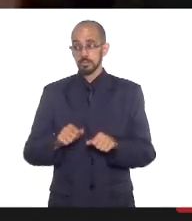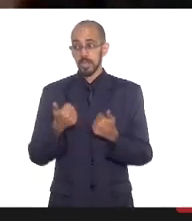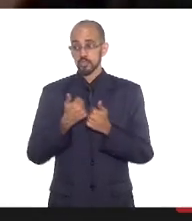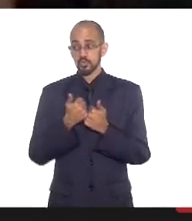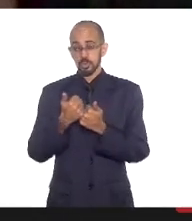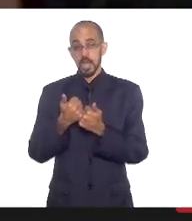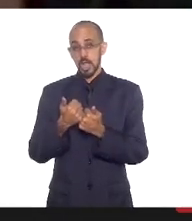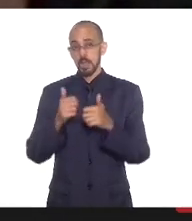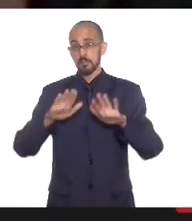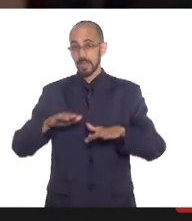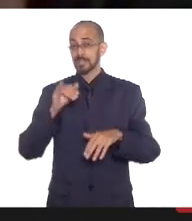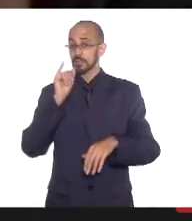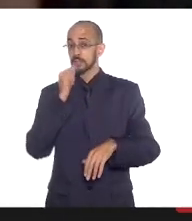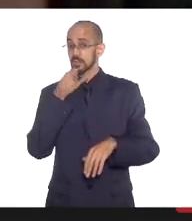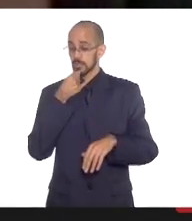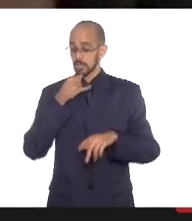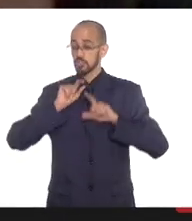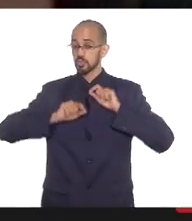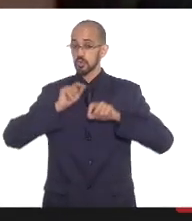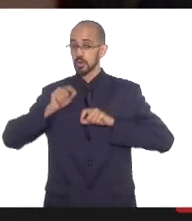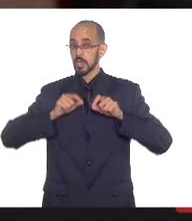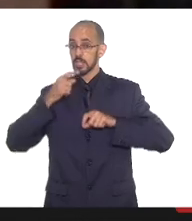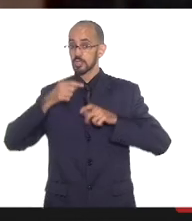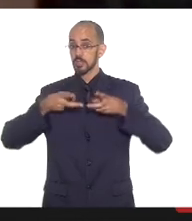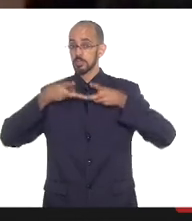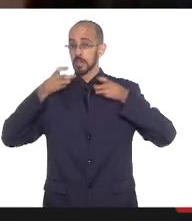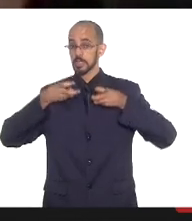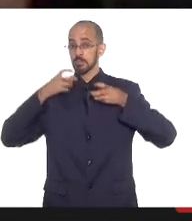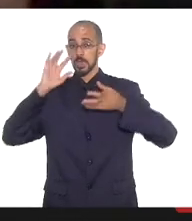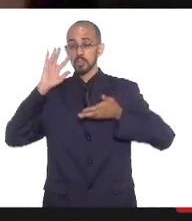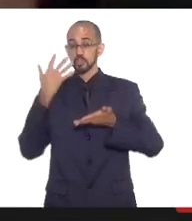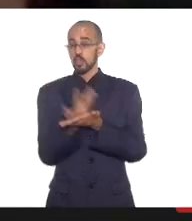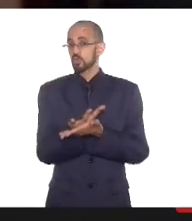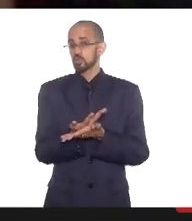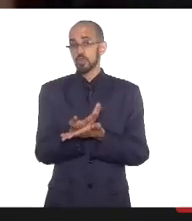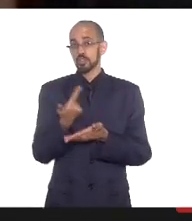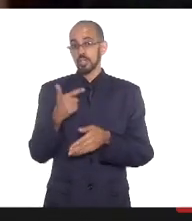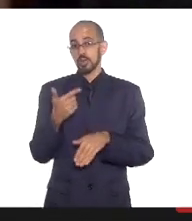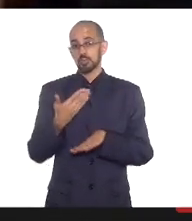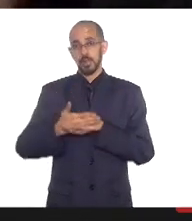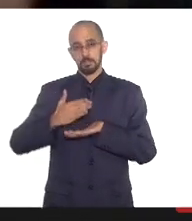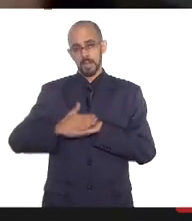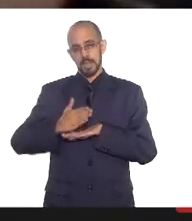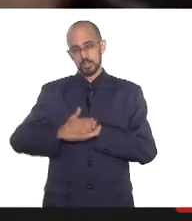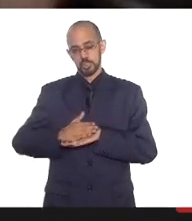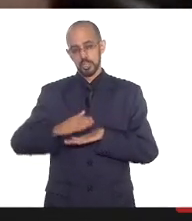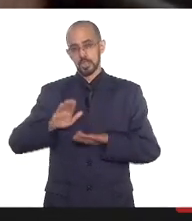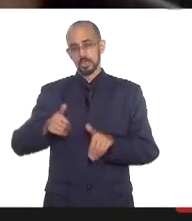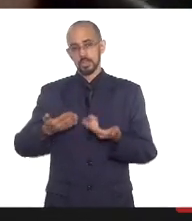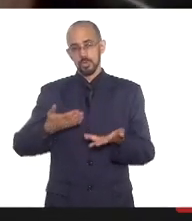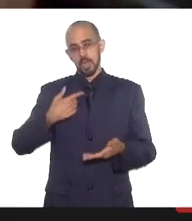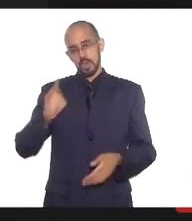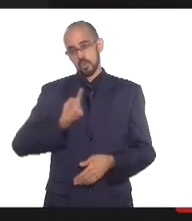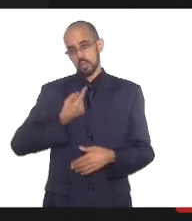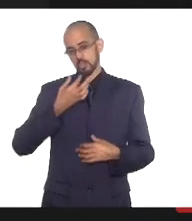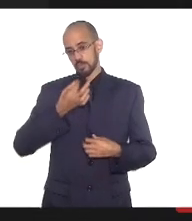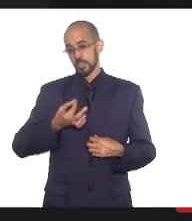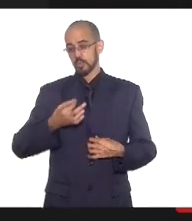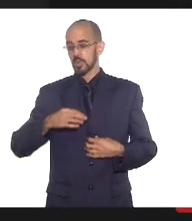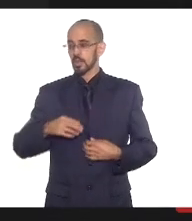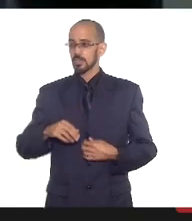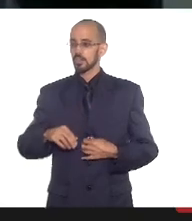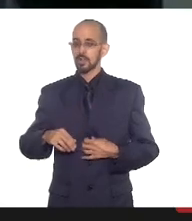ajudar mas é muito triste a gente ver como soluções são possíveis e que não são colocadas em prática então fica aí nossa opinião